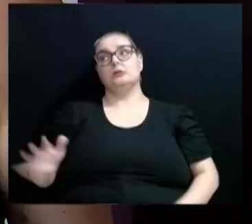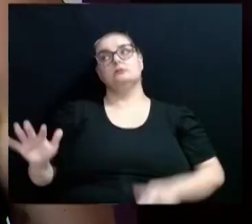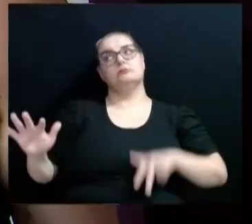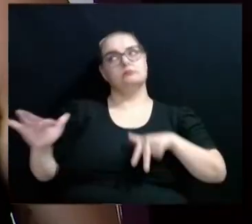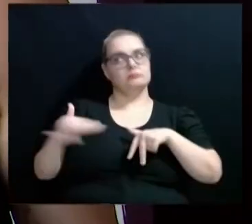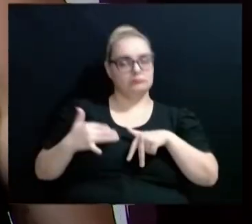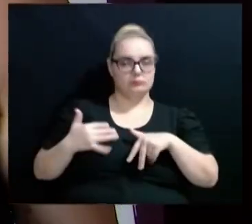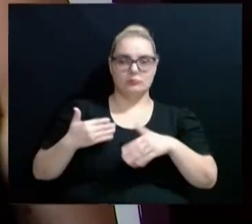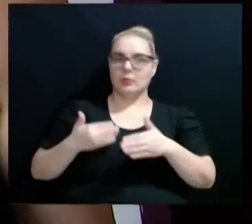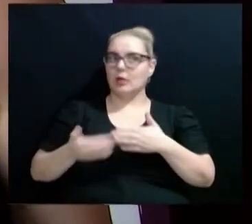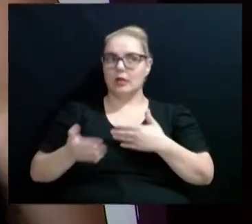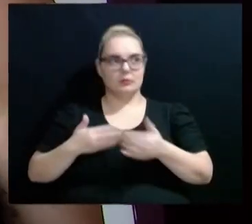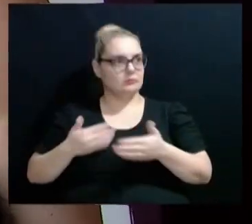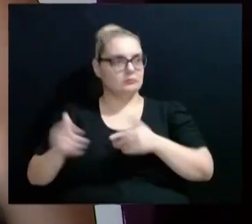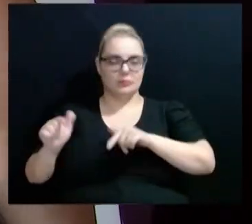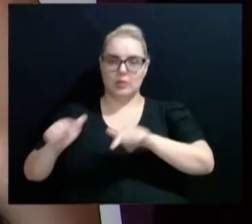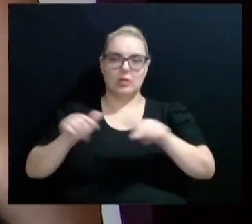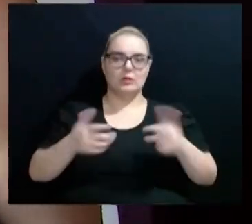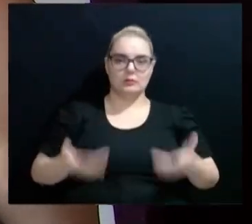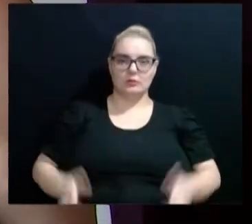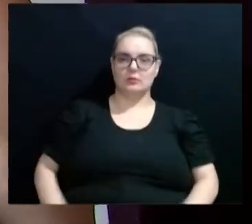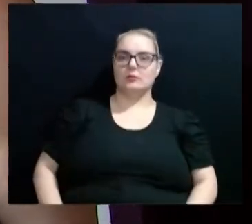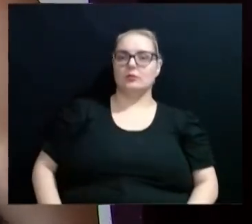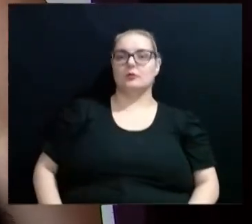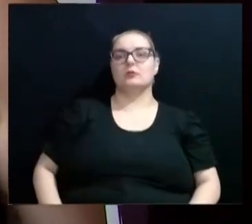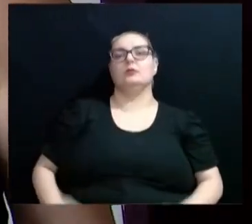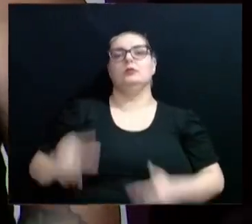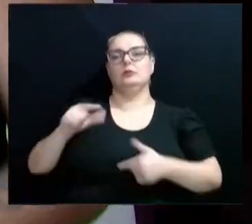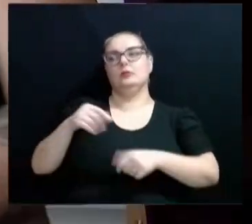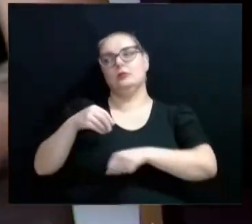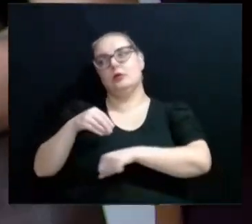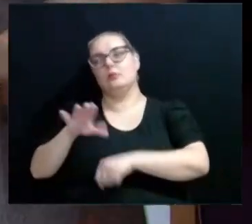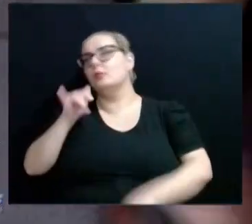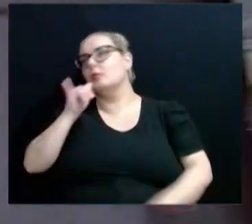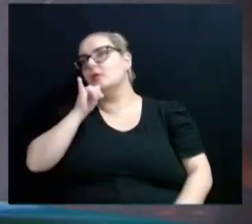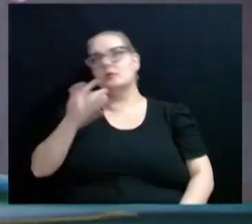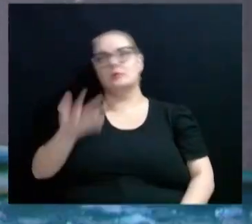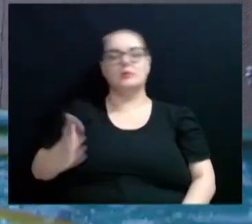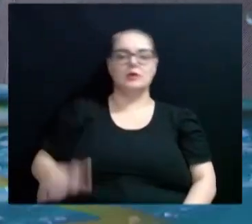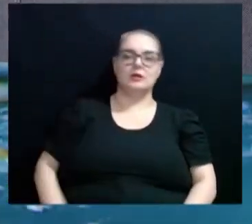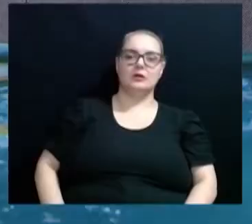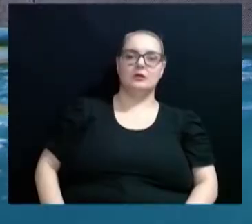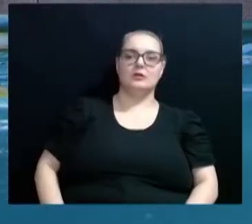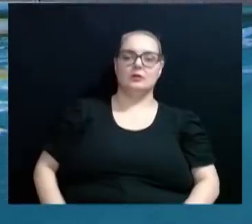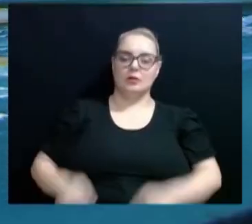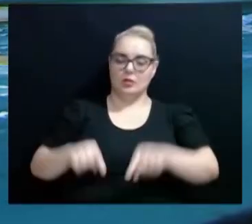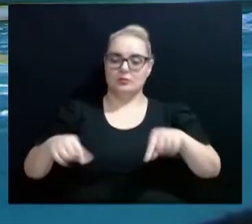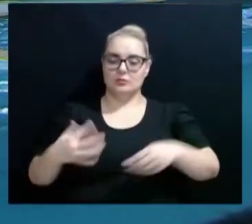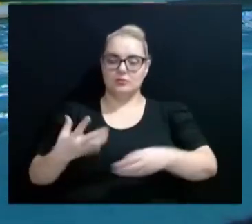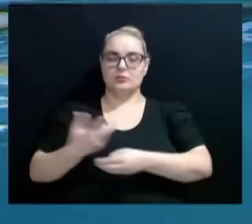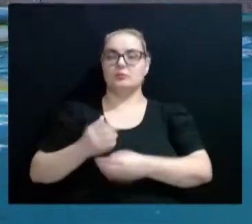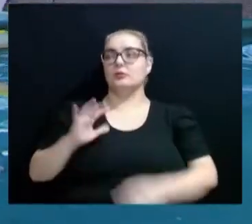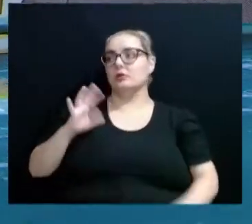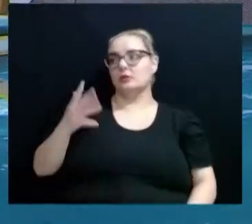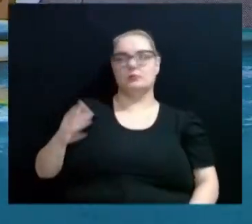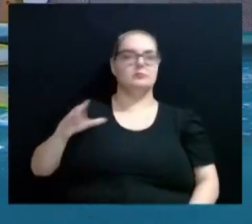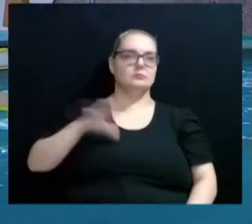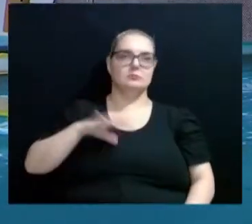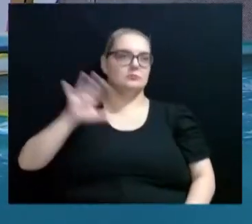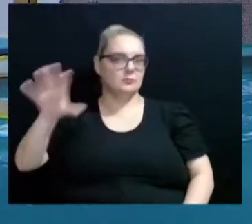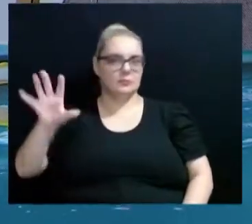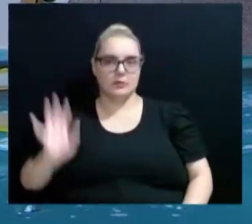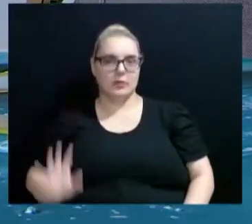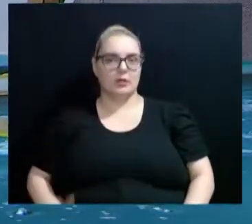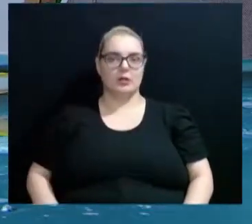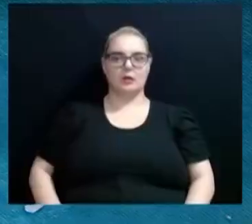ser vista, independente do local. Então, eu mando os quadros para, por exemplo, um salão de arte que acontece em